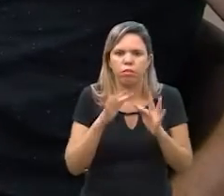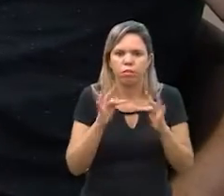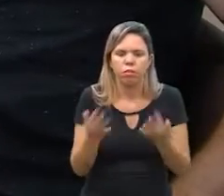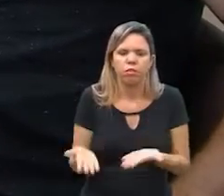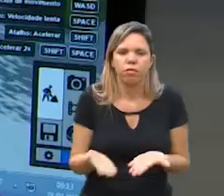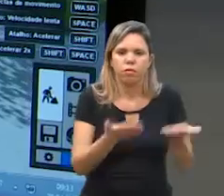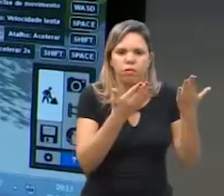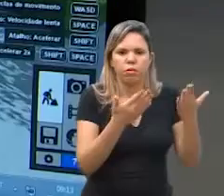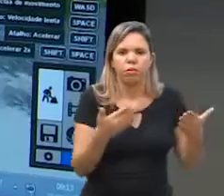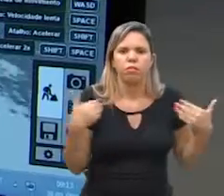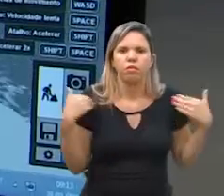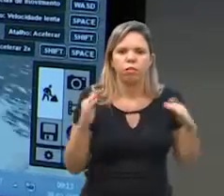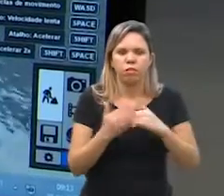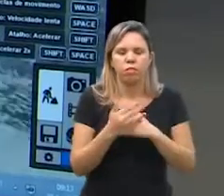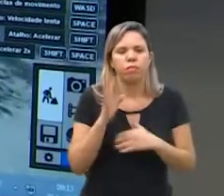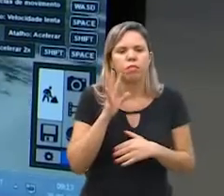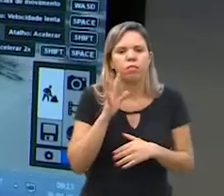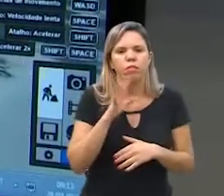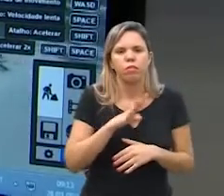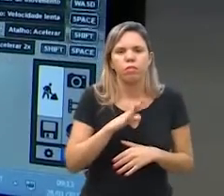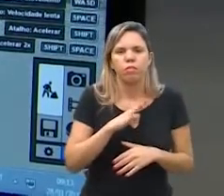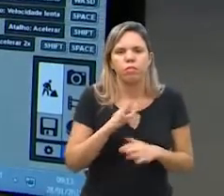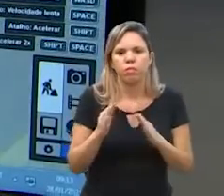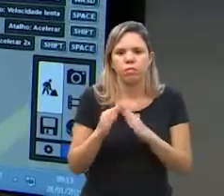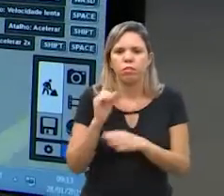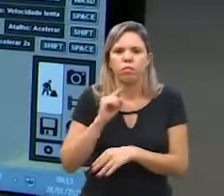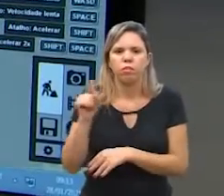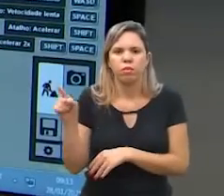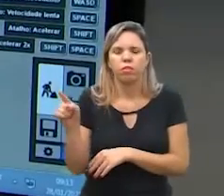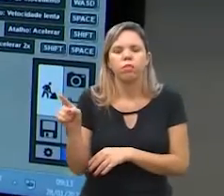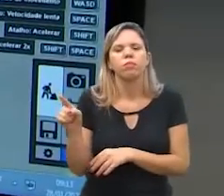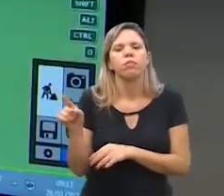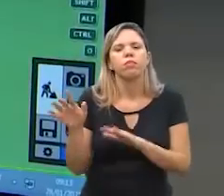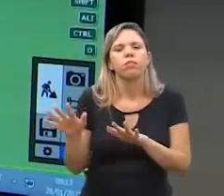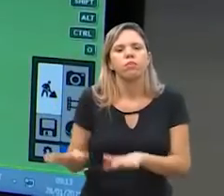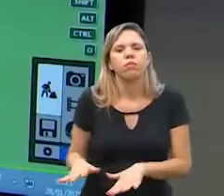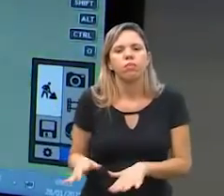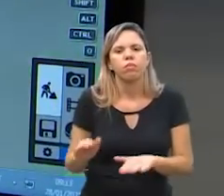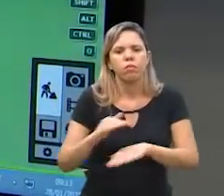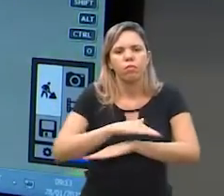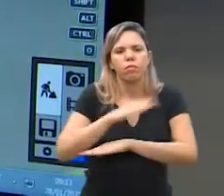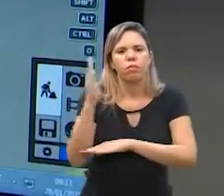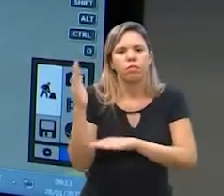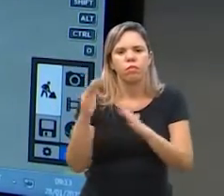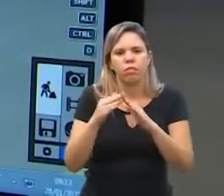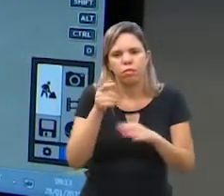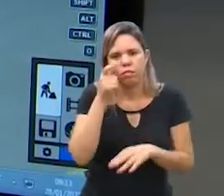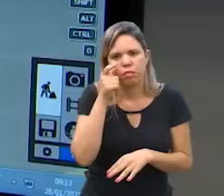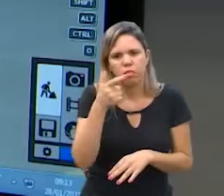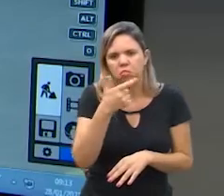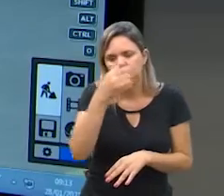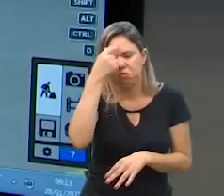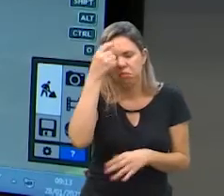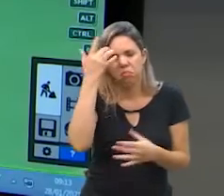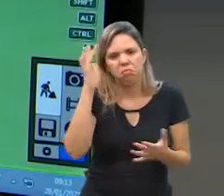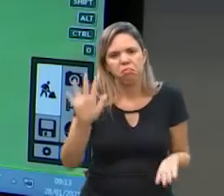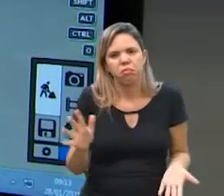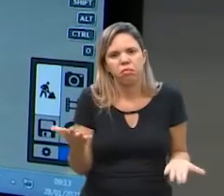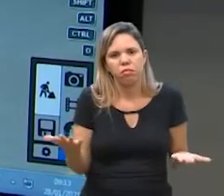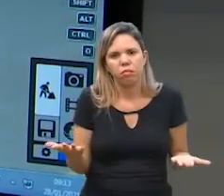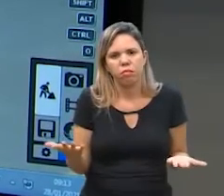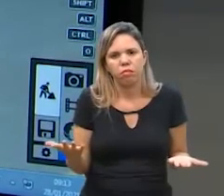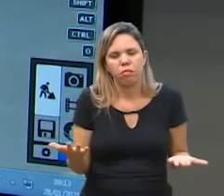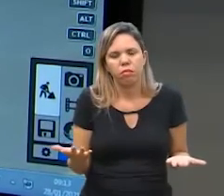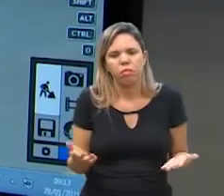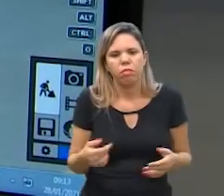levava para passear nos bairros mais legais da cidade. Eu morava em Minas, e eu ficava ali na janela olhando aquelas casas, né? Mas eu não tinha noção. Eu